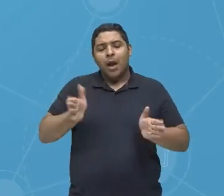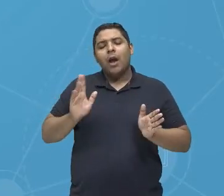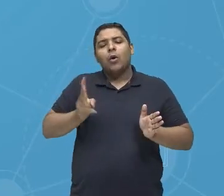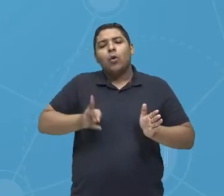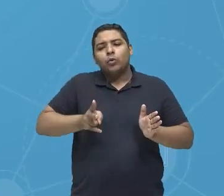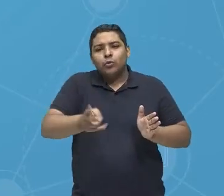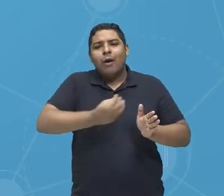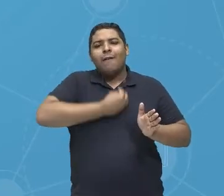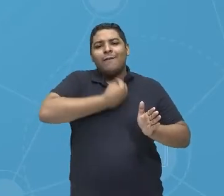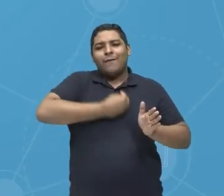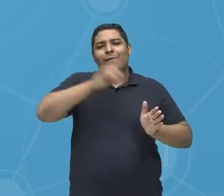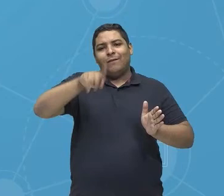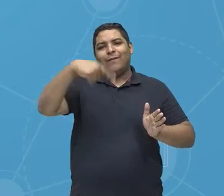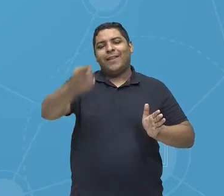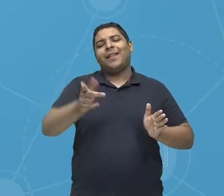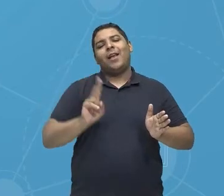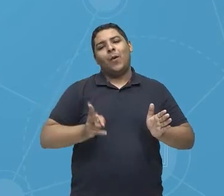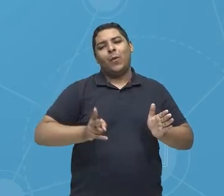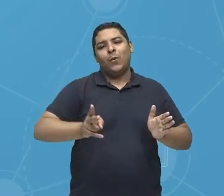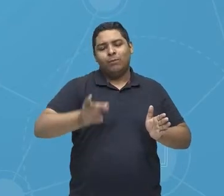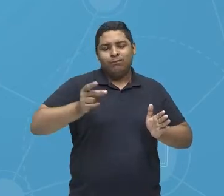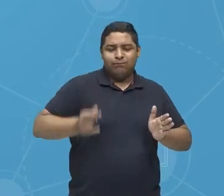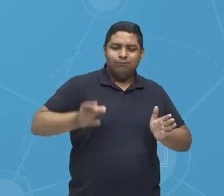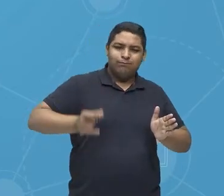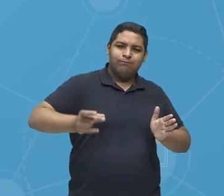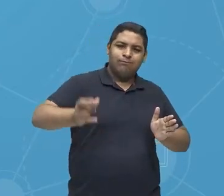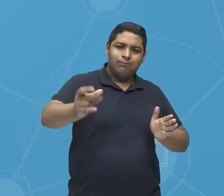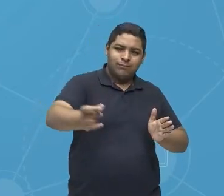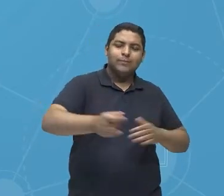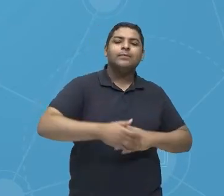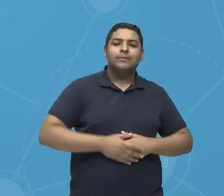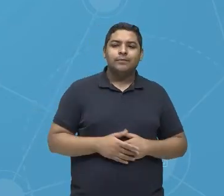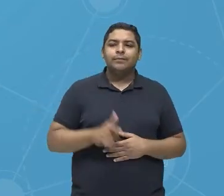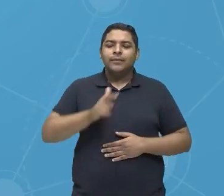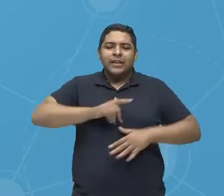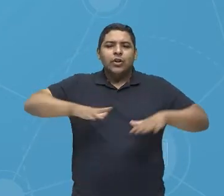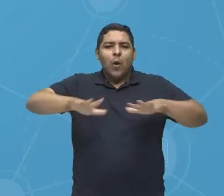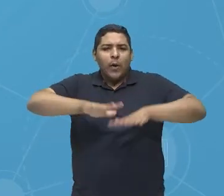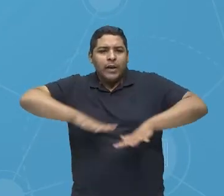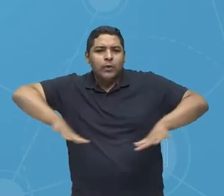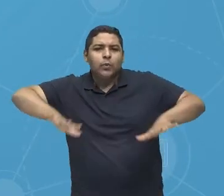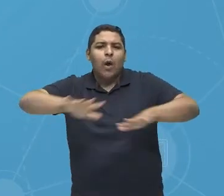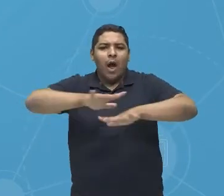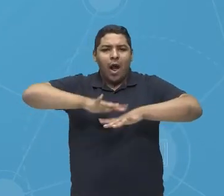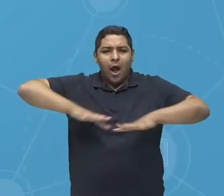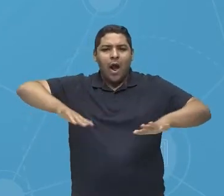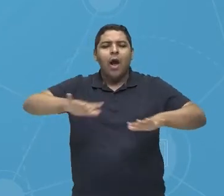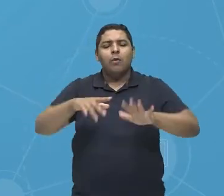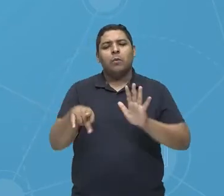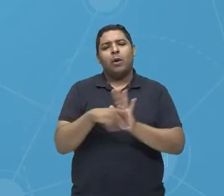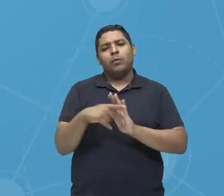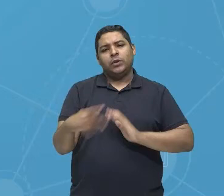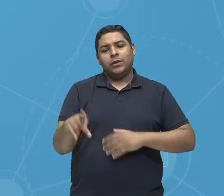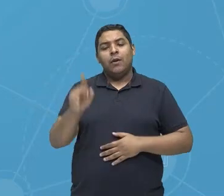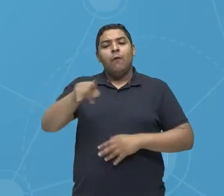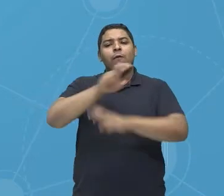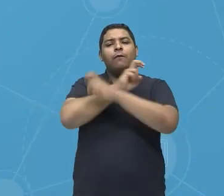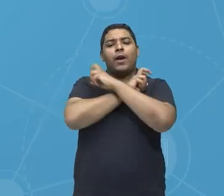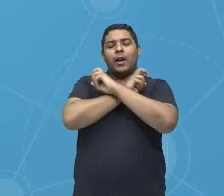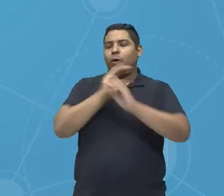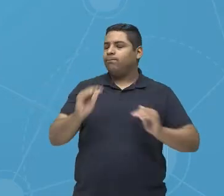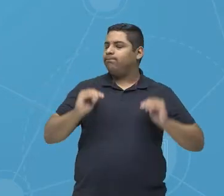mumificação, a questão... Tinha todo um ritual. E, como eu falei para vocês, o faraó era o Deus supremo.